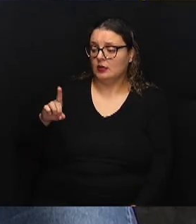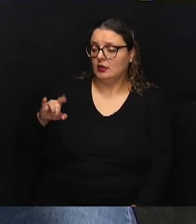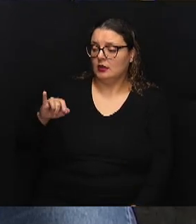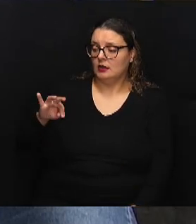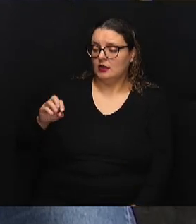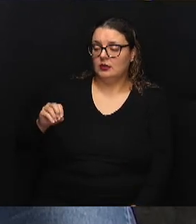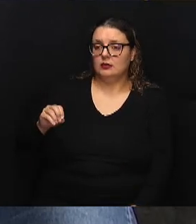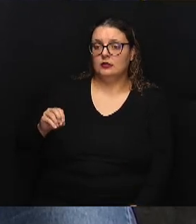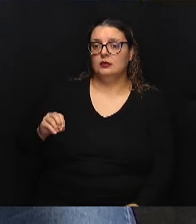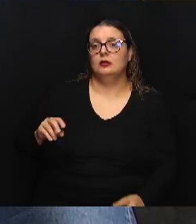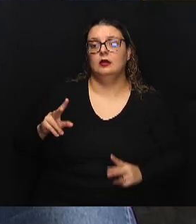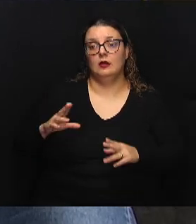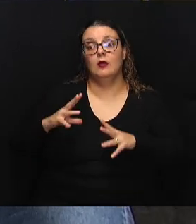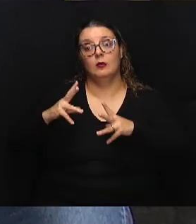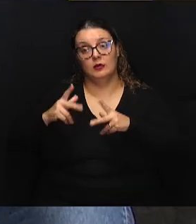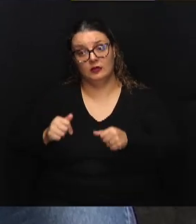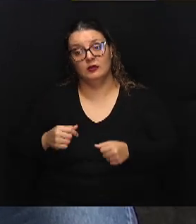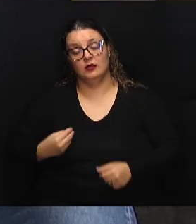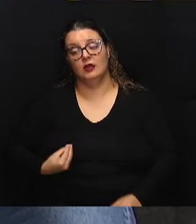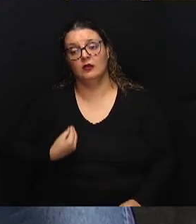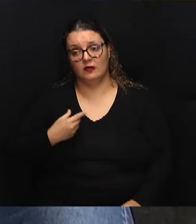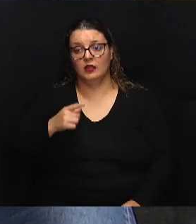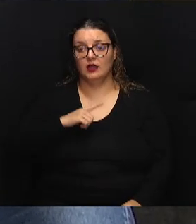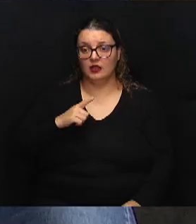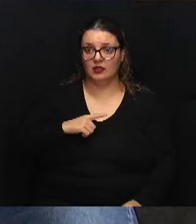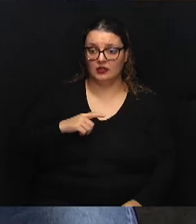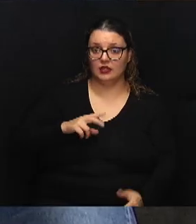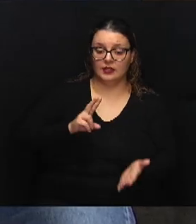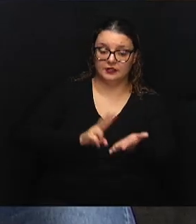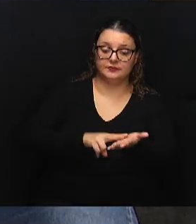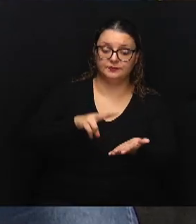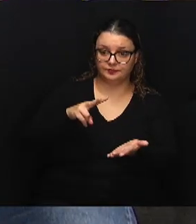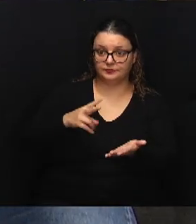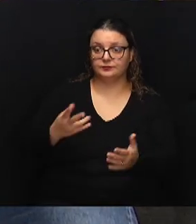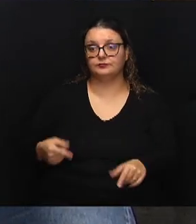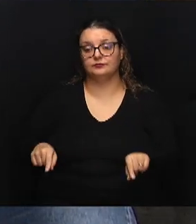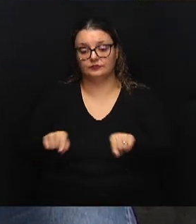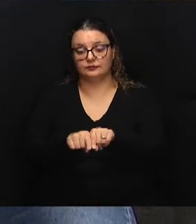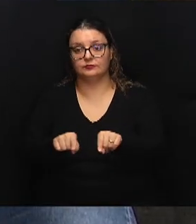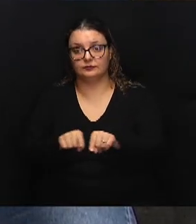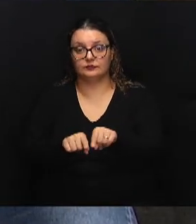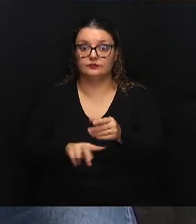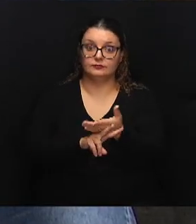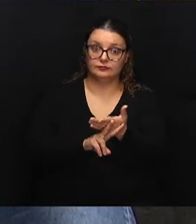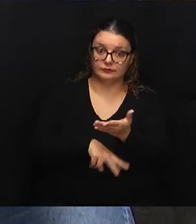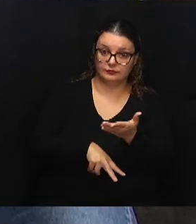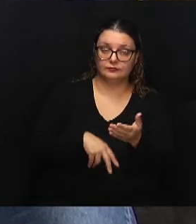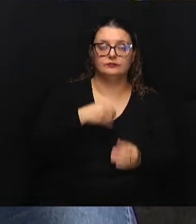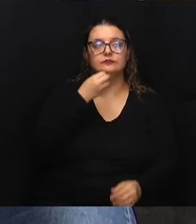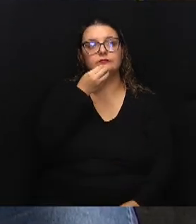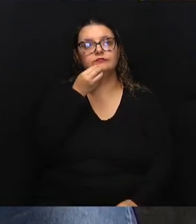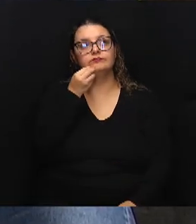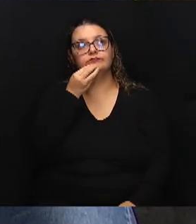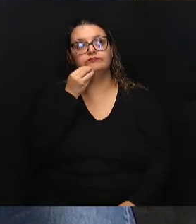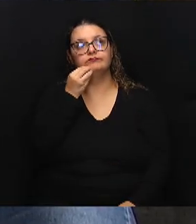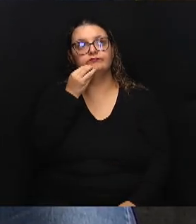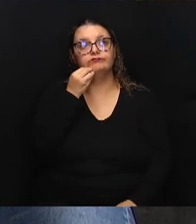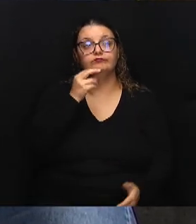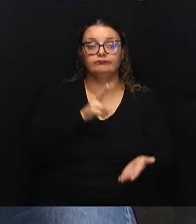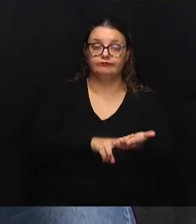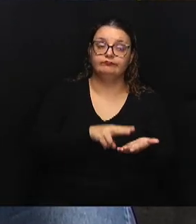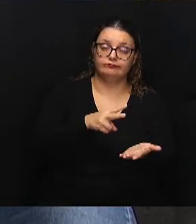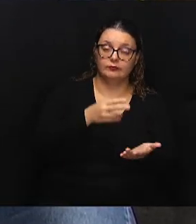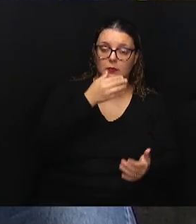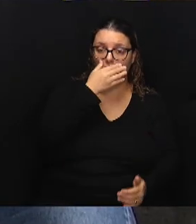ele, assim como tudo na vida, né? Ele tem as suas vantagens e tem as suas desvantagens, né? Do lado da vantagem, a